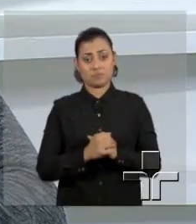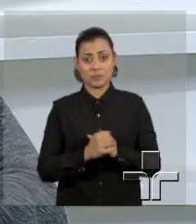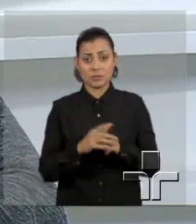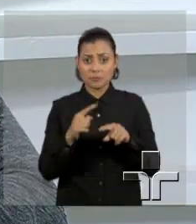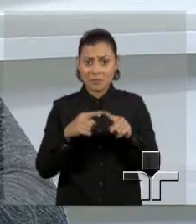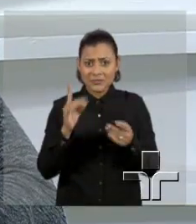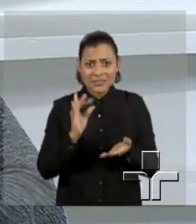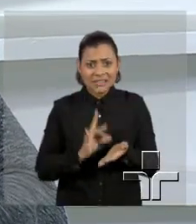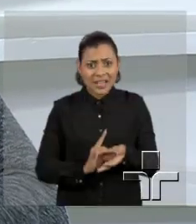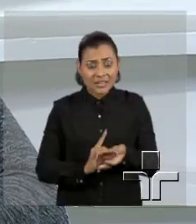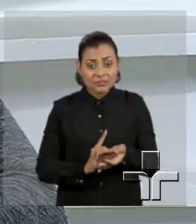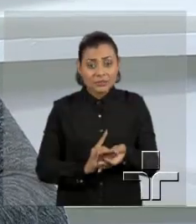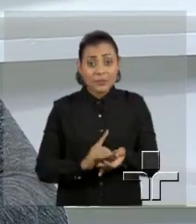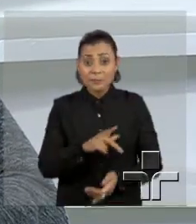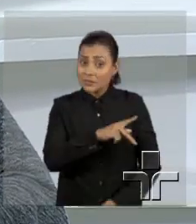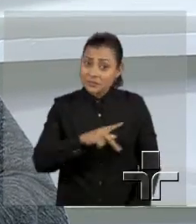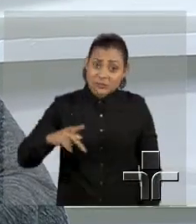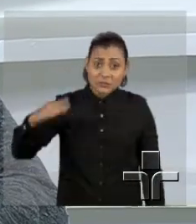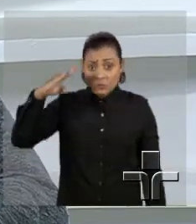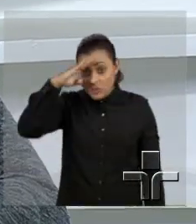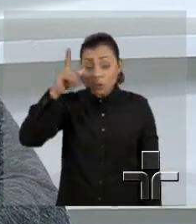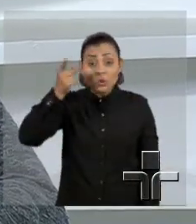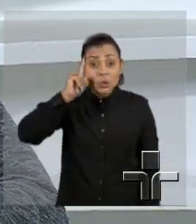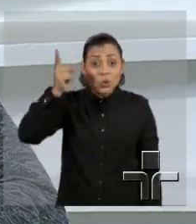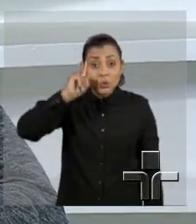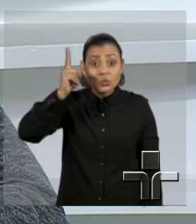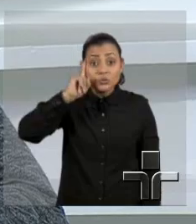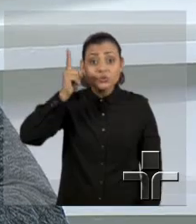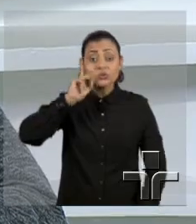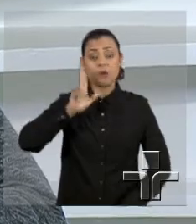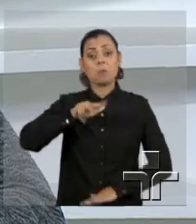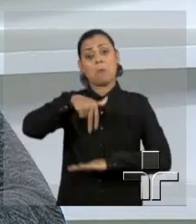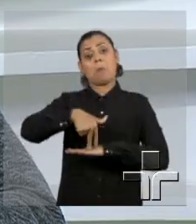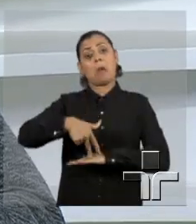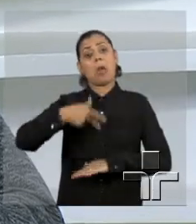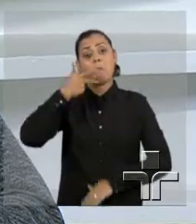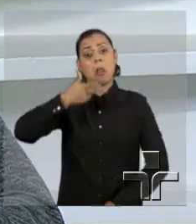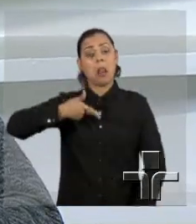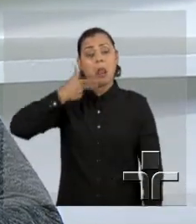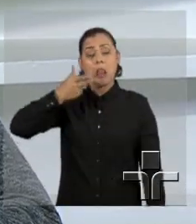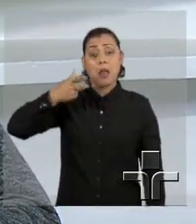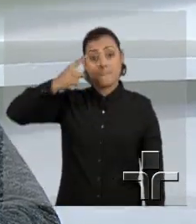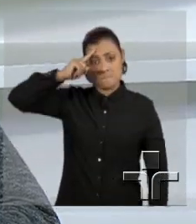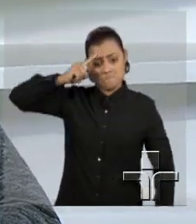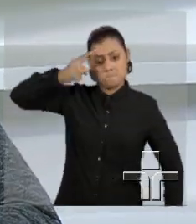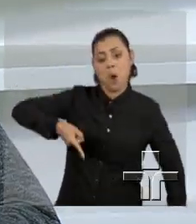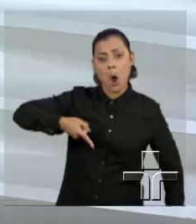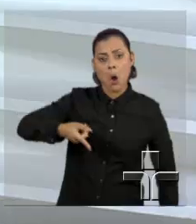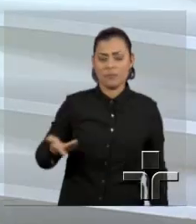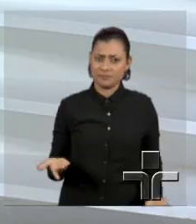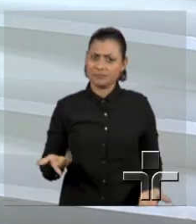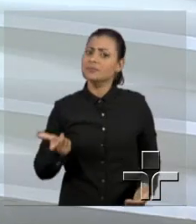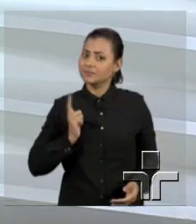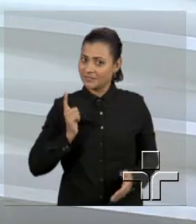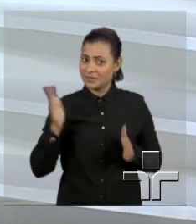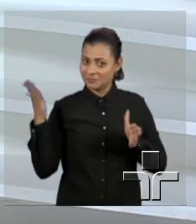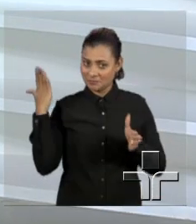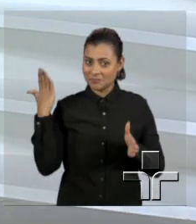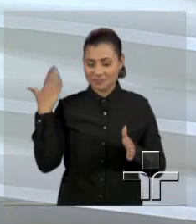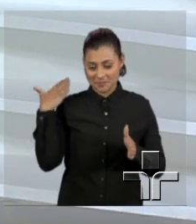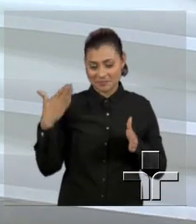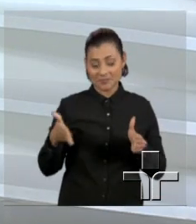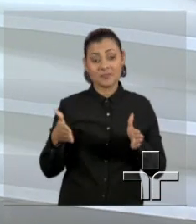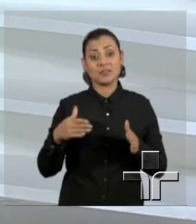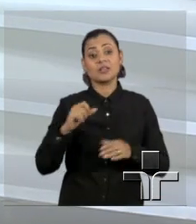passa um dia sem que o presidente Bolsonaro dê alguma declaração de viés autoritário, né? Teve essa recente sobre o